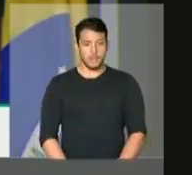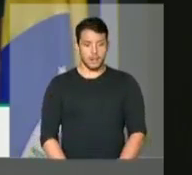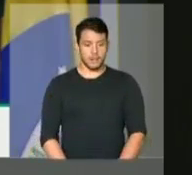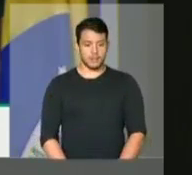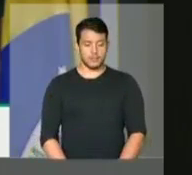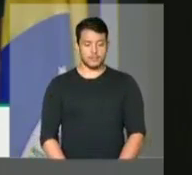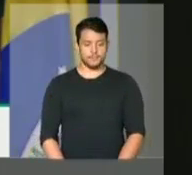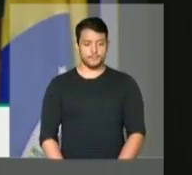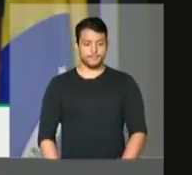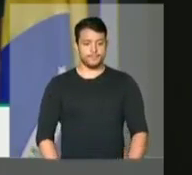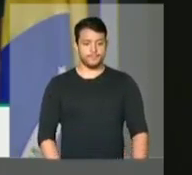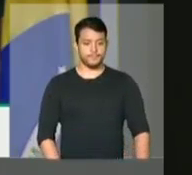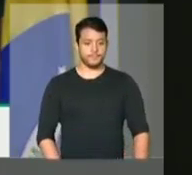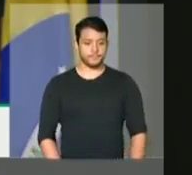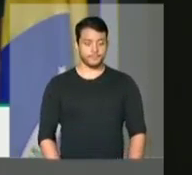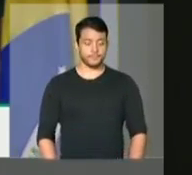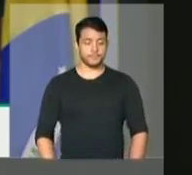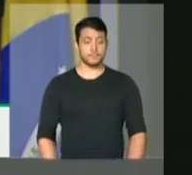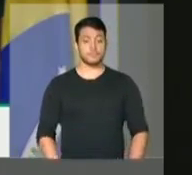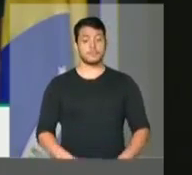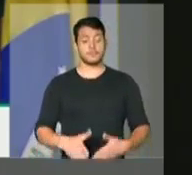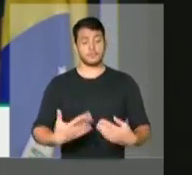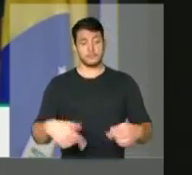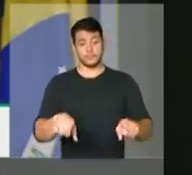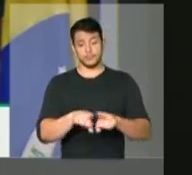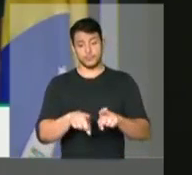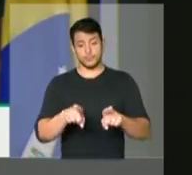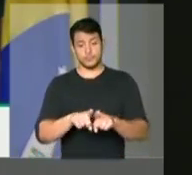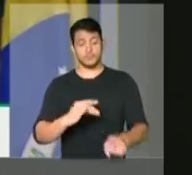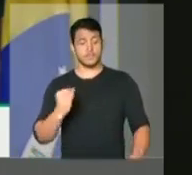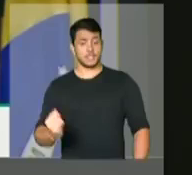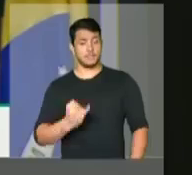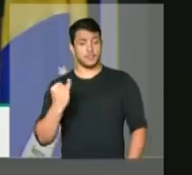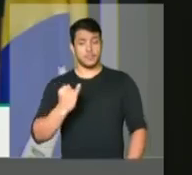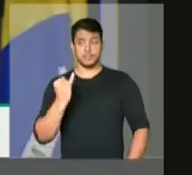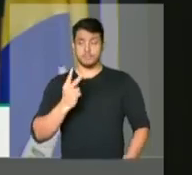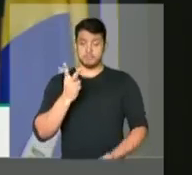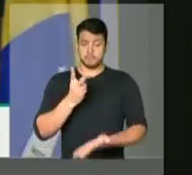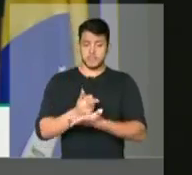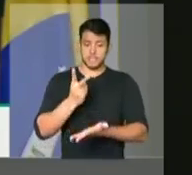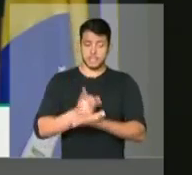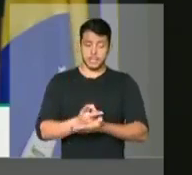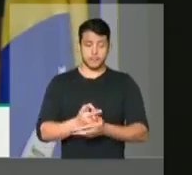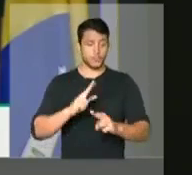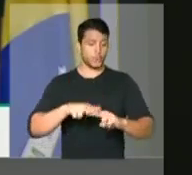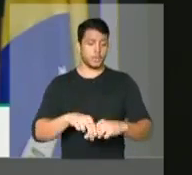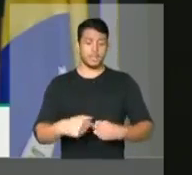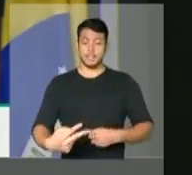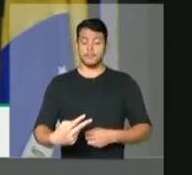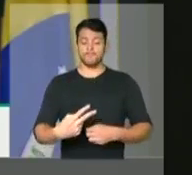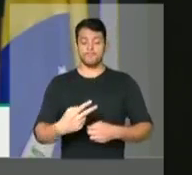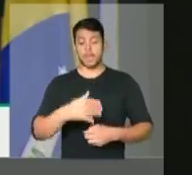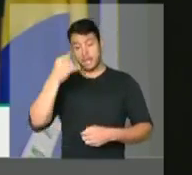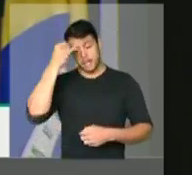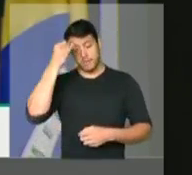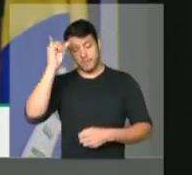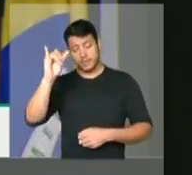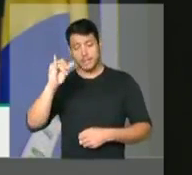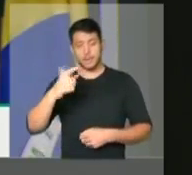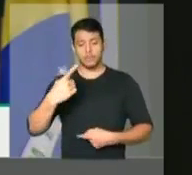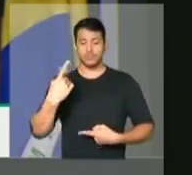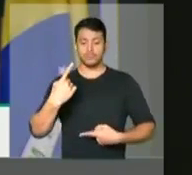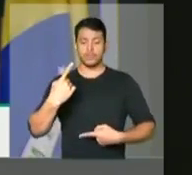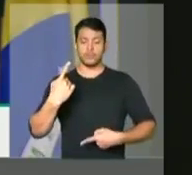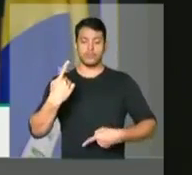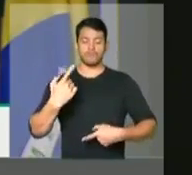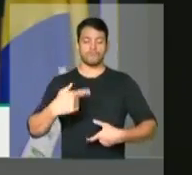A manutenção da atual disciplina é essencial também para que não se estimulem ou se criem conflitos urbanos decorrentes da relação